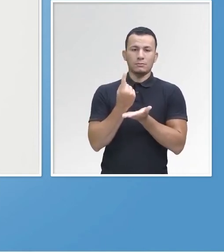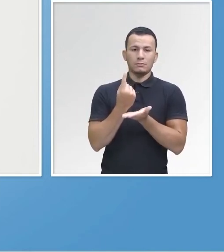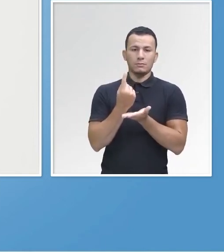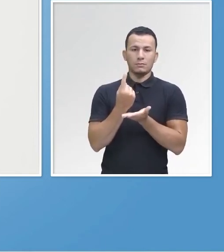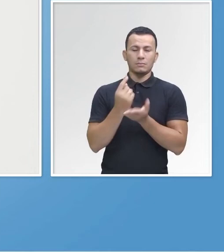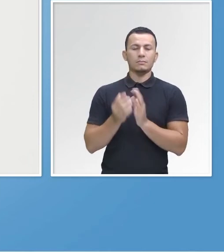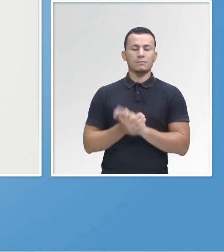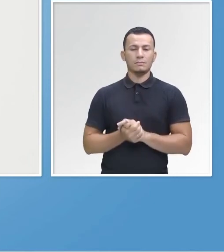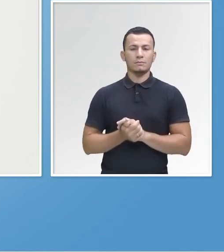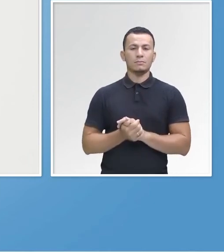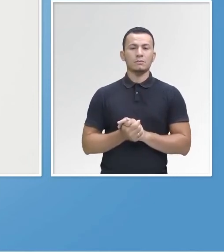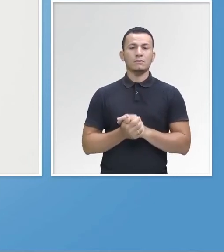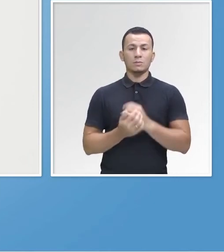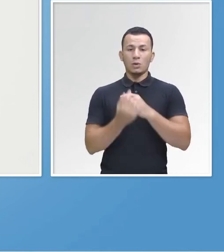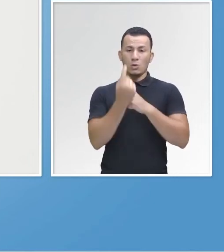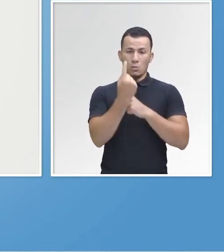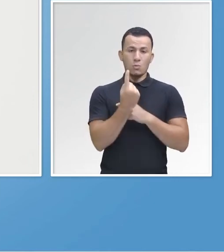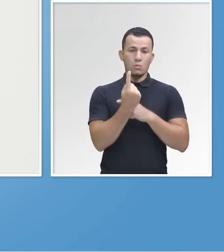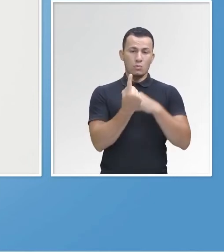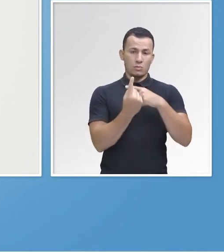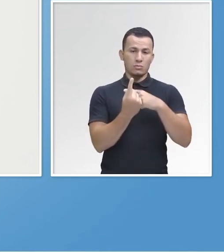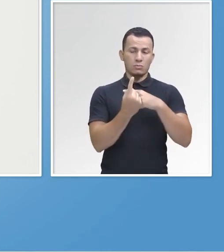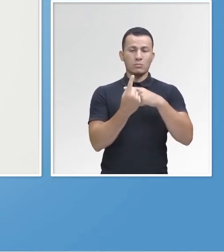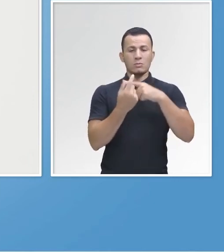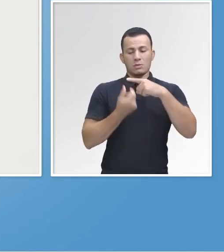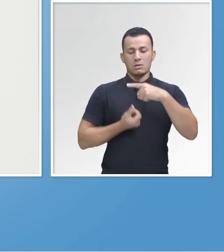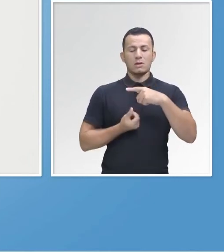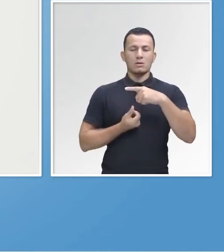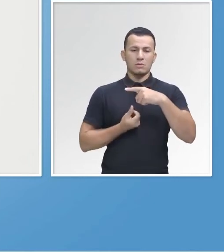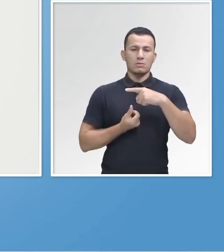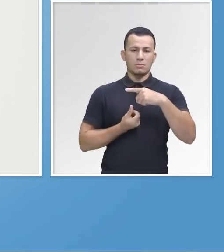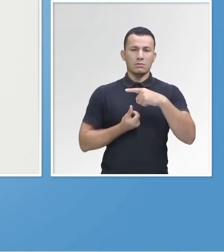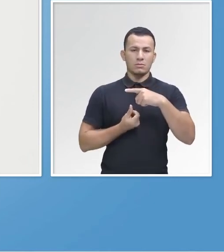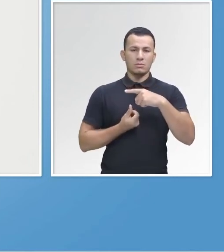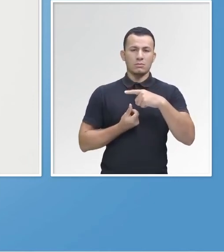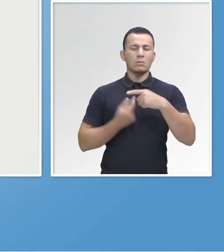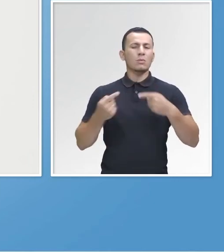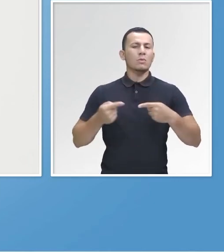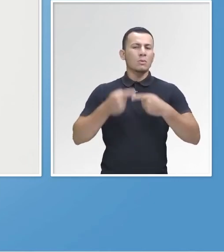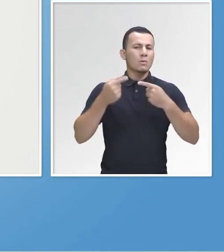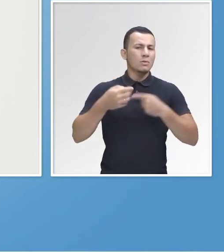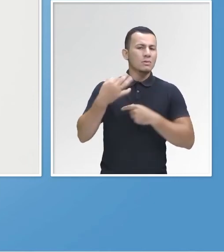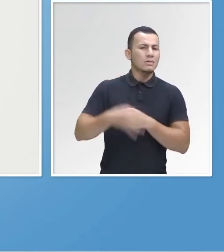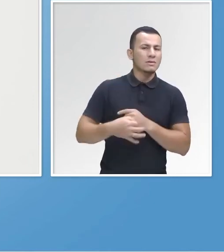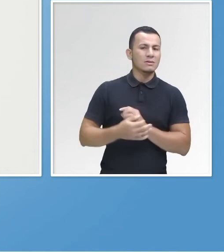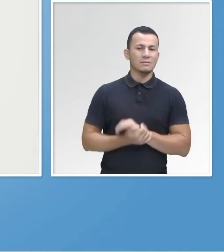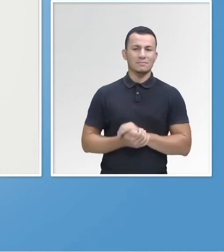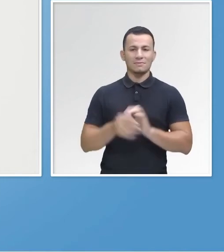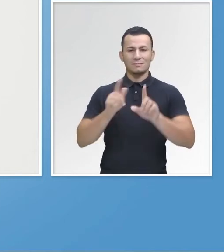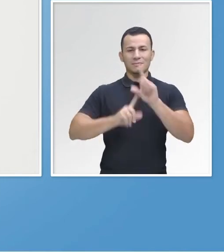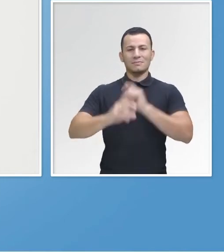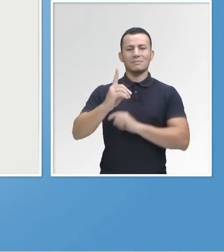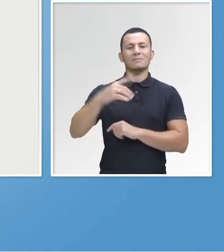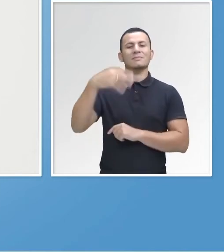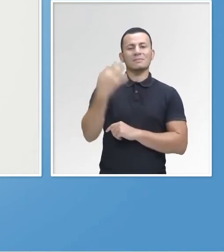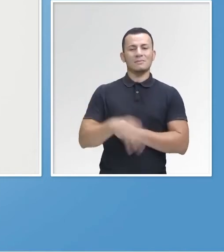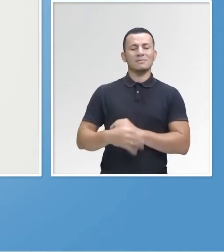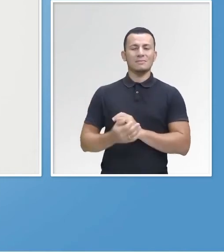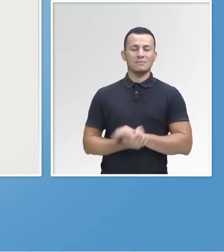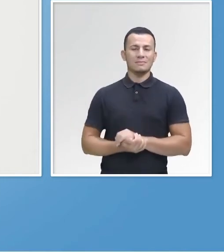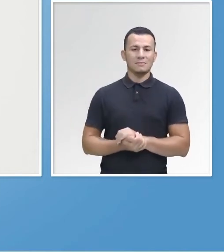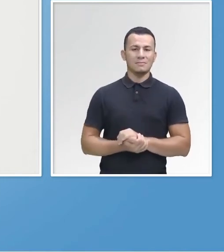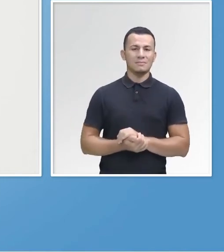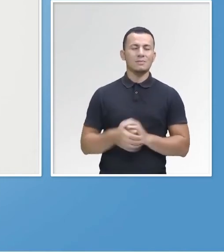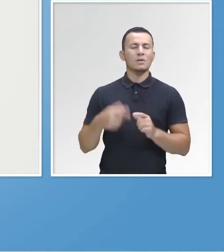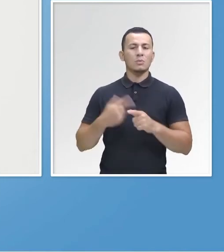um sexto da Pizza tão resposta é a letra de Um cesto porque